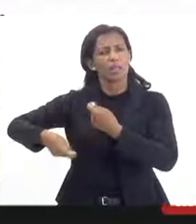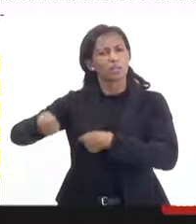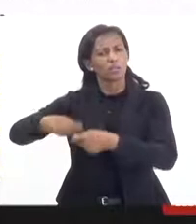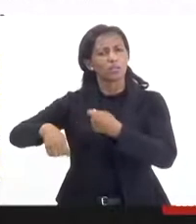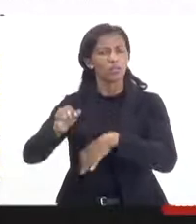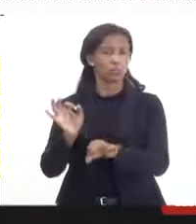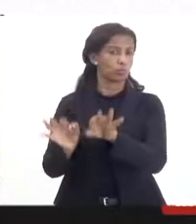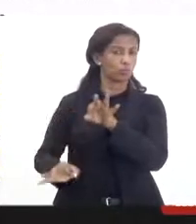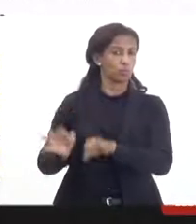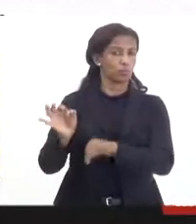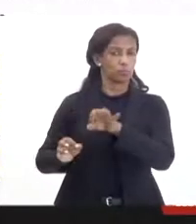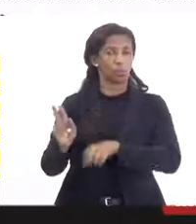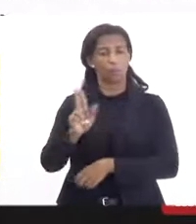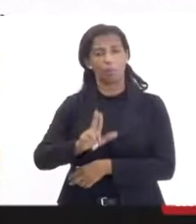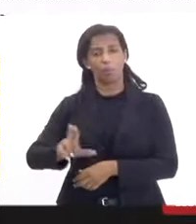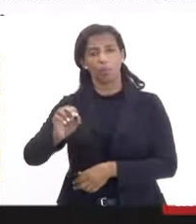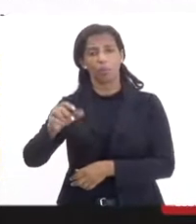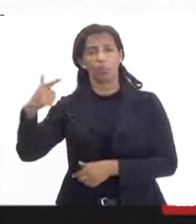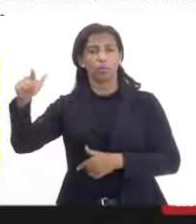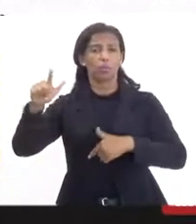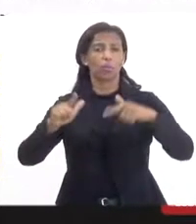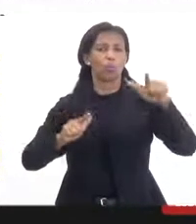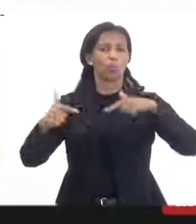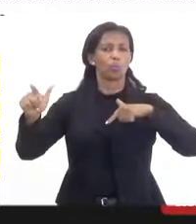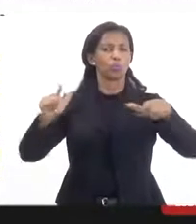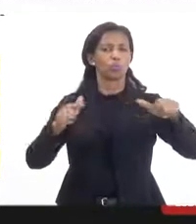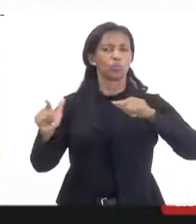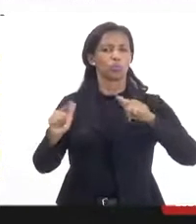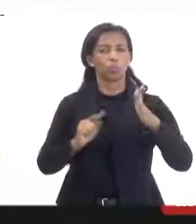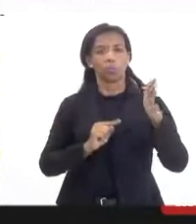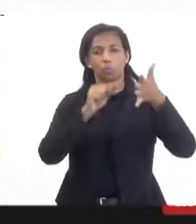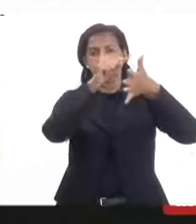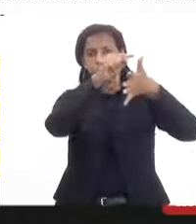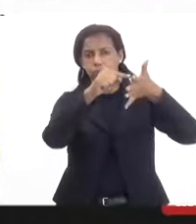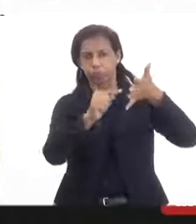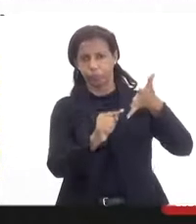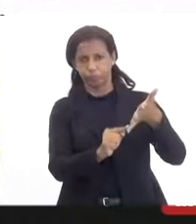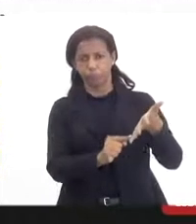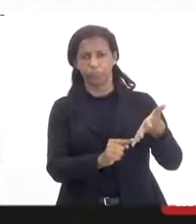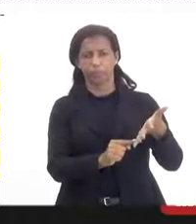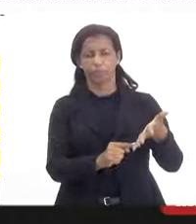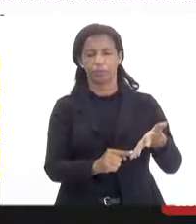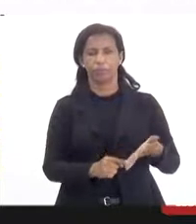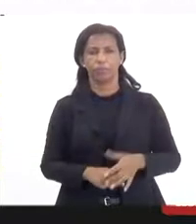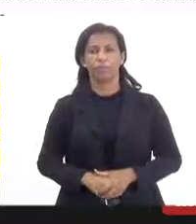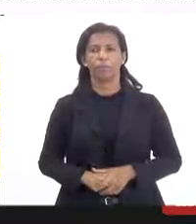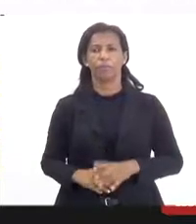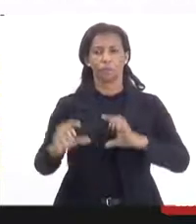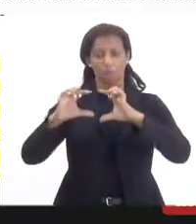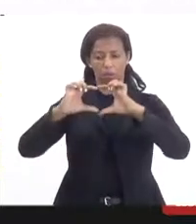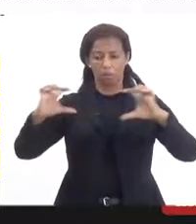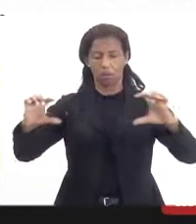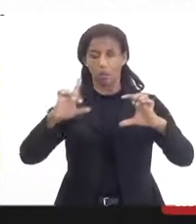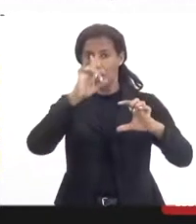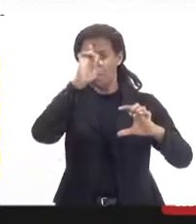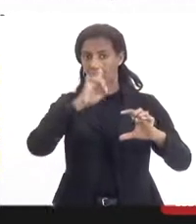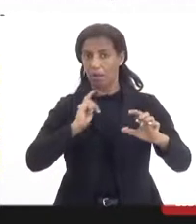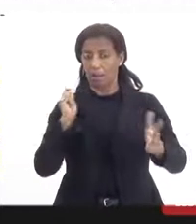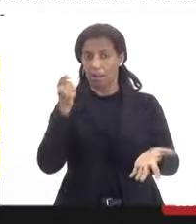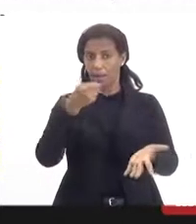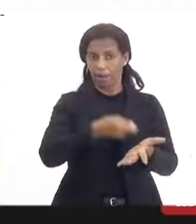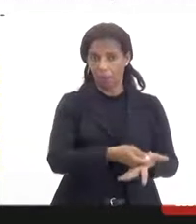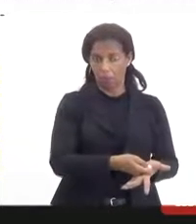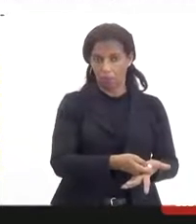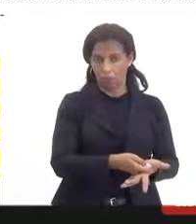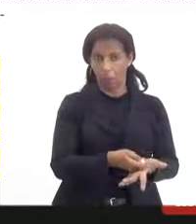judicial para utilização em outros casos diversos do acima apontado. Então, eu chamo atenção para a ressalva. Ela